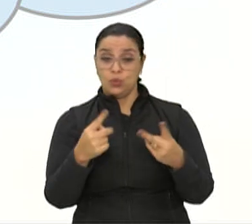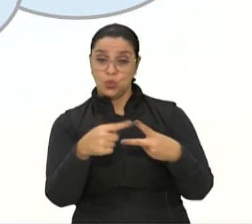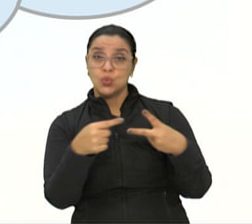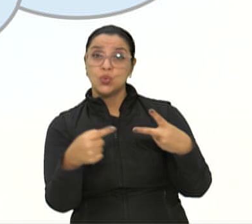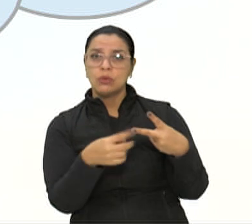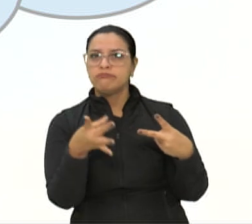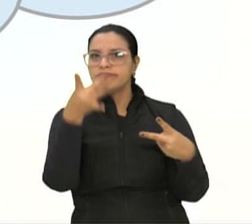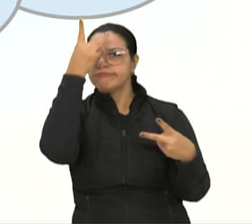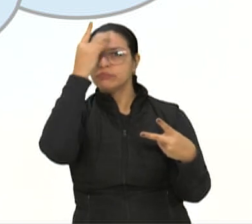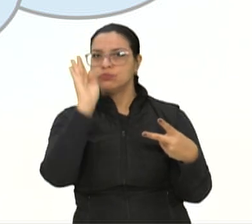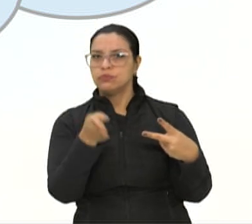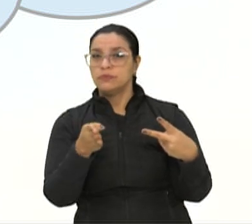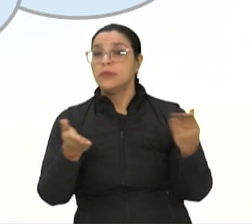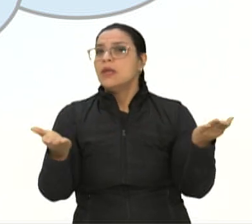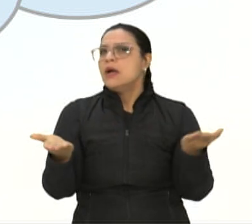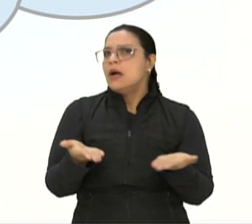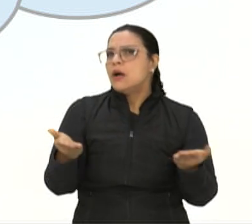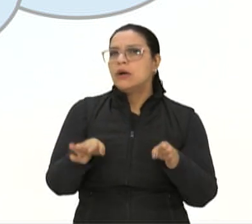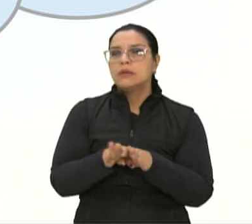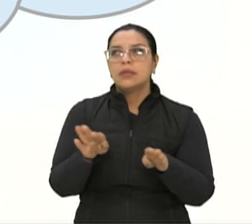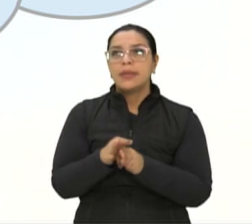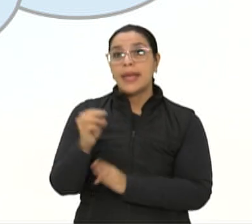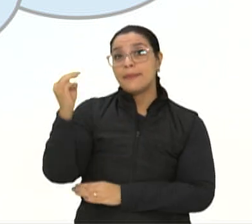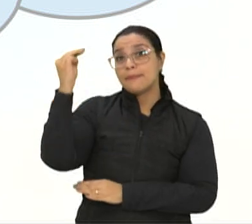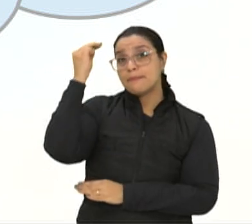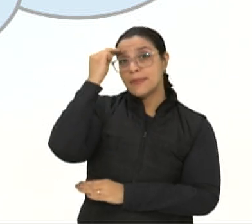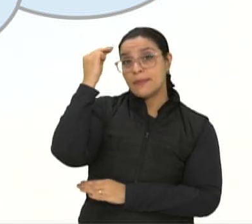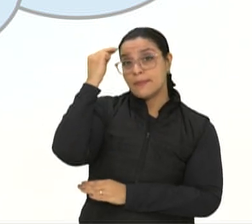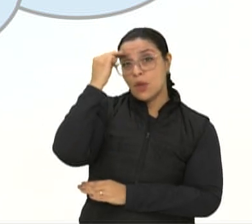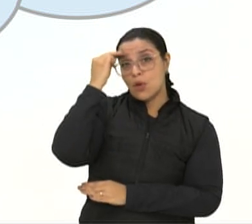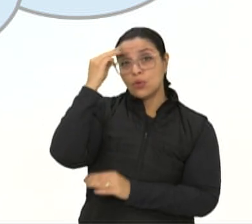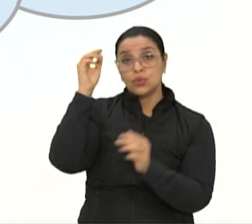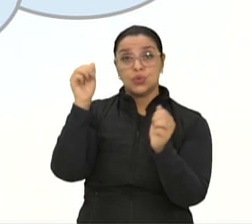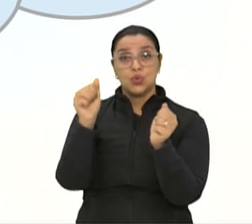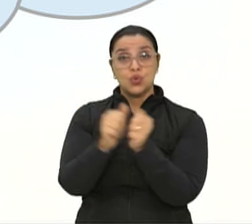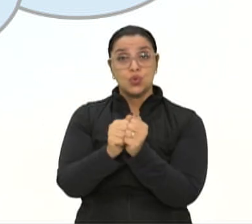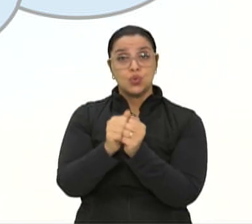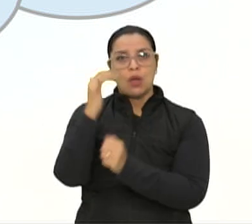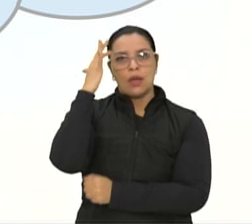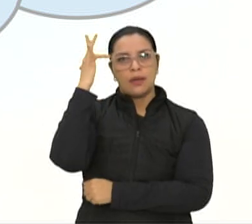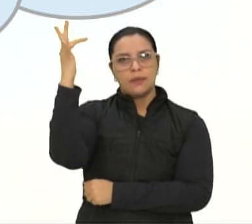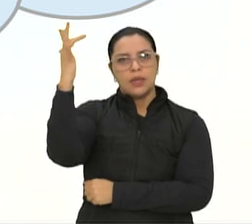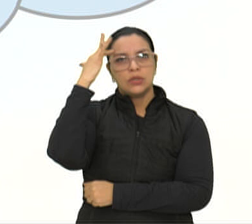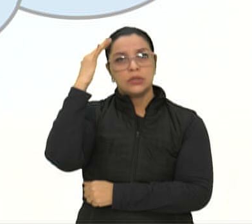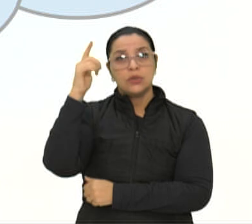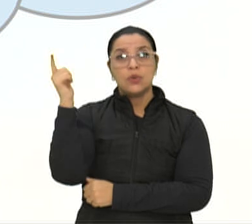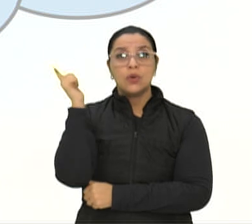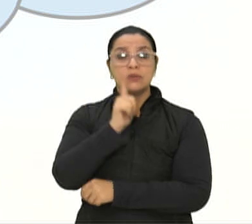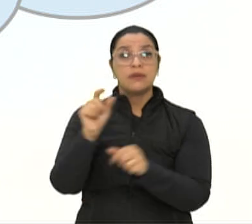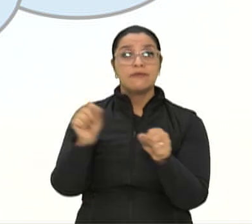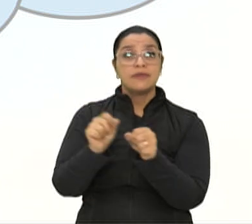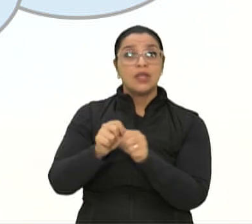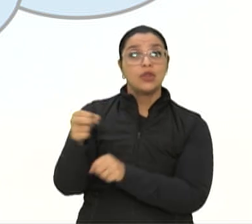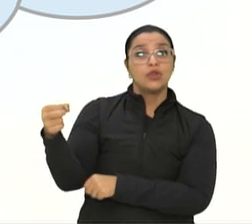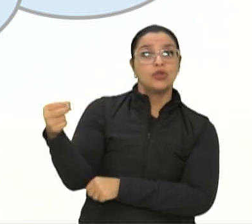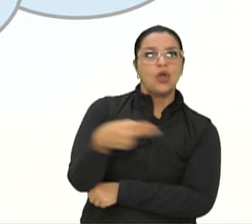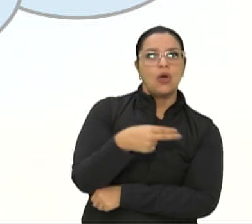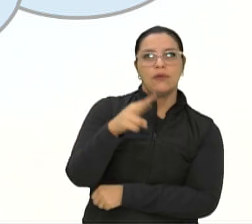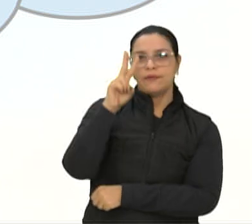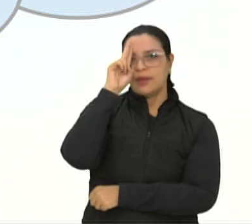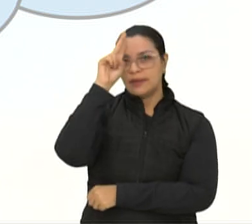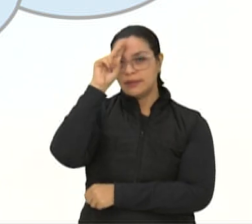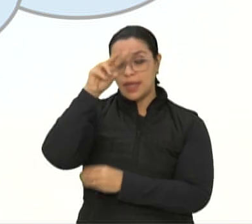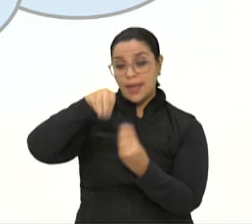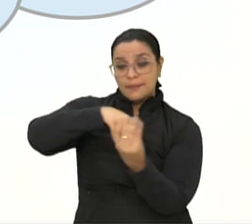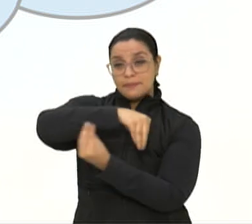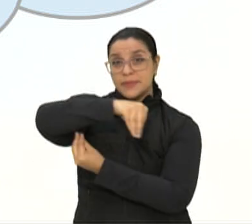dele. Agora, né, através da memória e da imaginação, ele consegue formar uma ideia, uma nova ideia, tá?